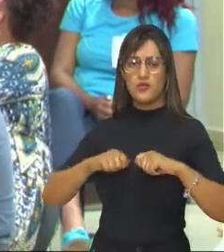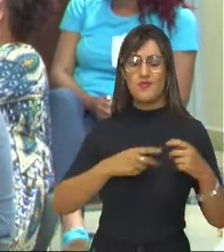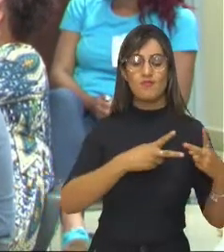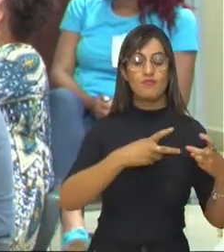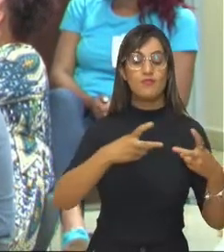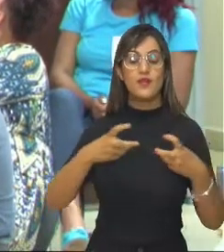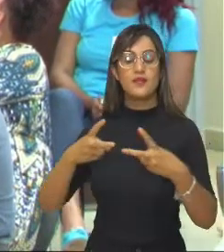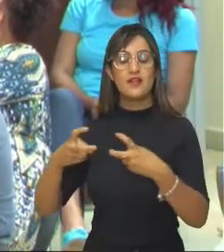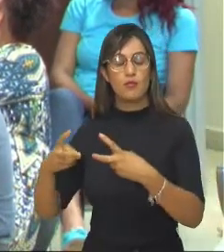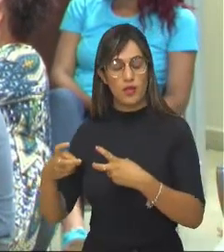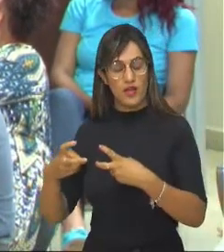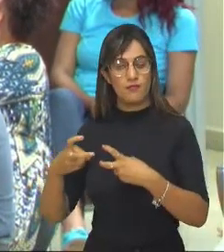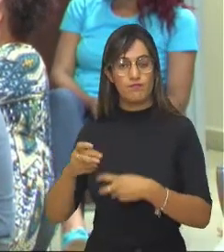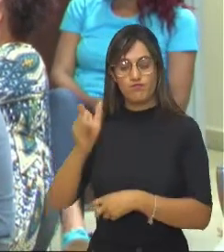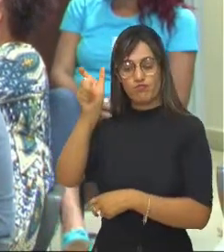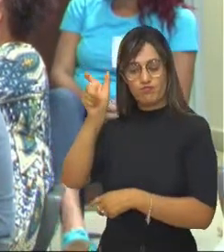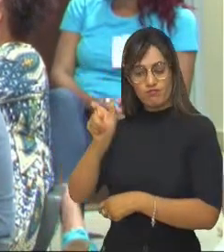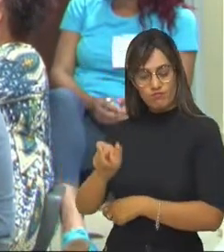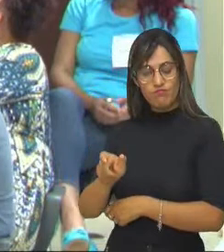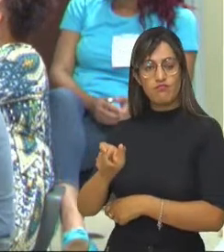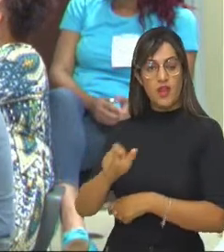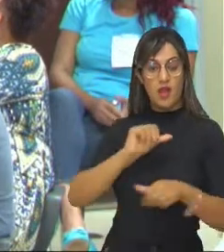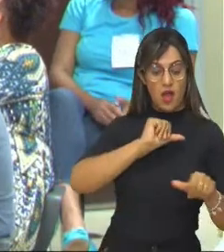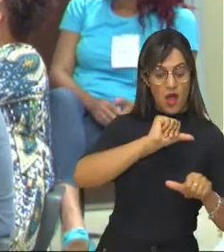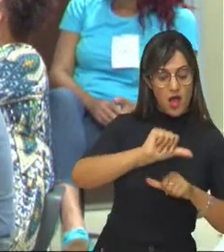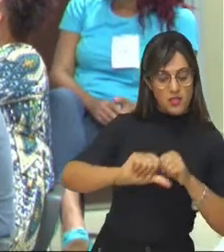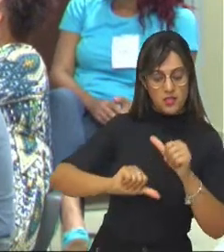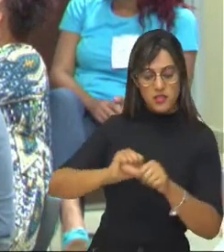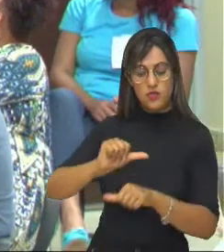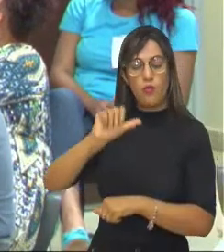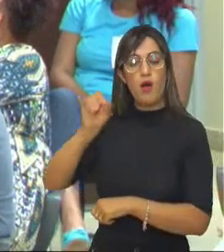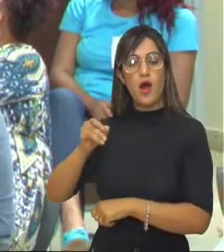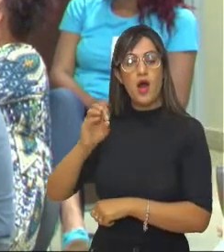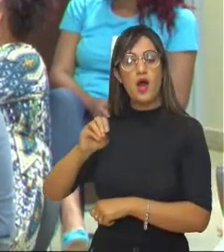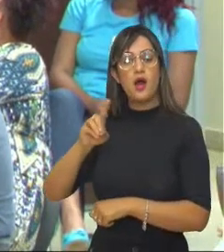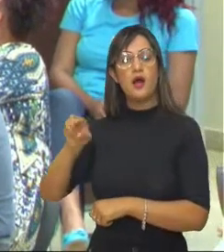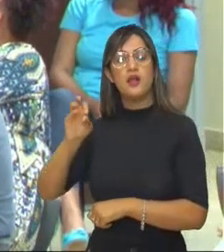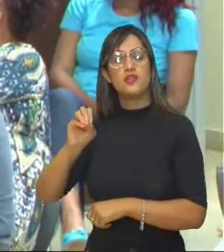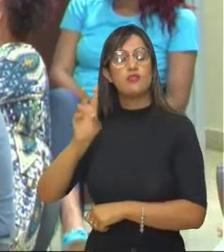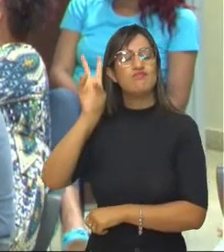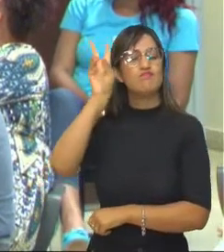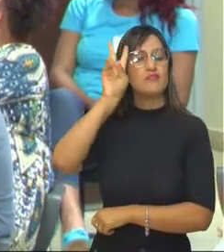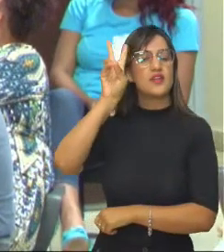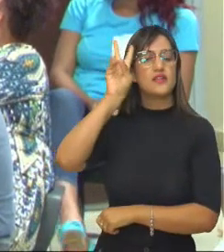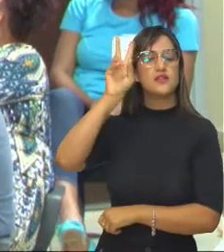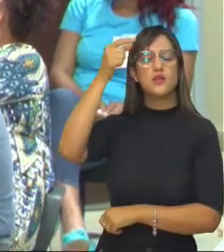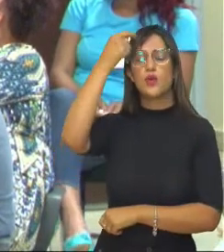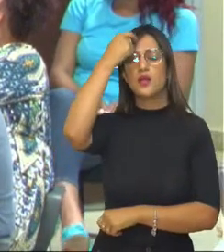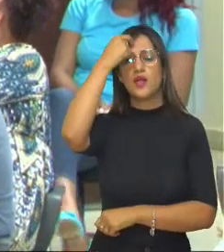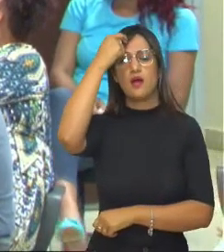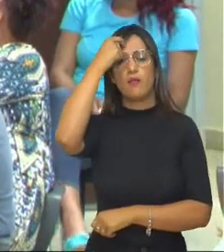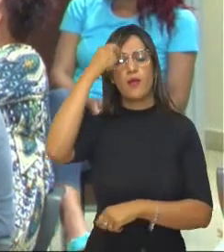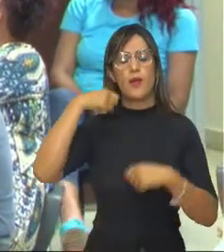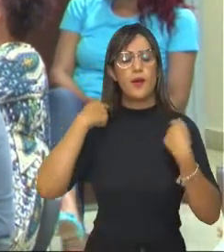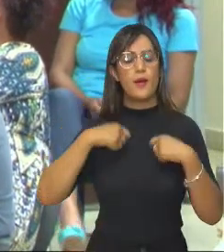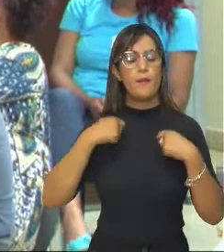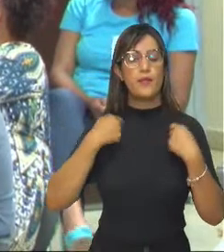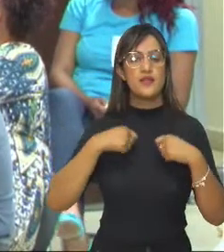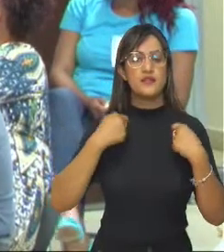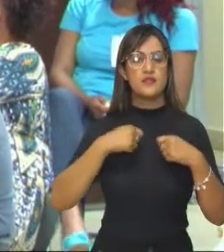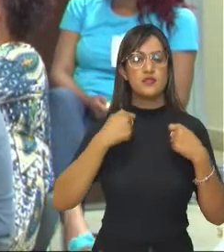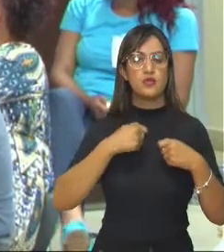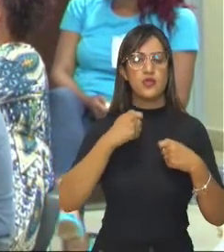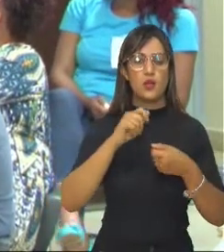naquela época. E João, ao se transformar em João, a história, a memória, ela precisou ser apagada